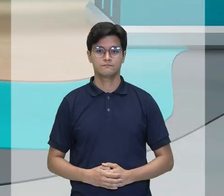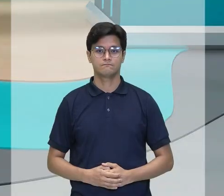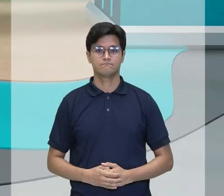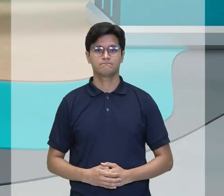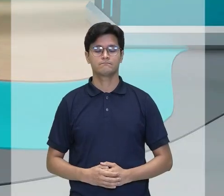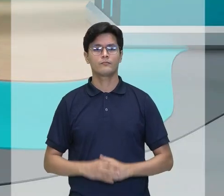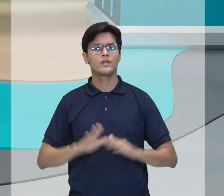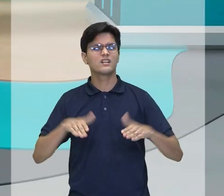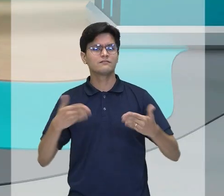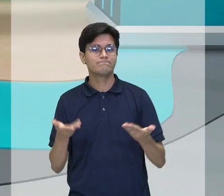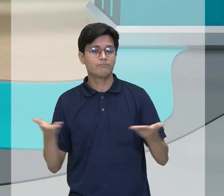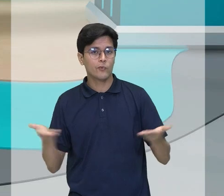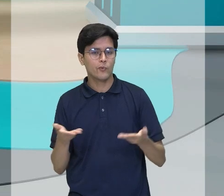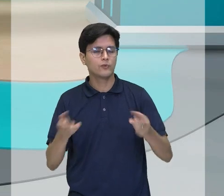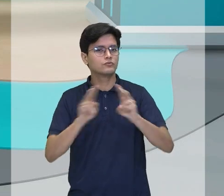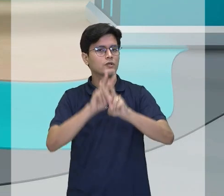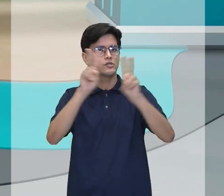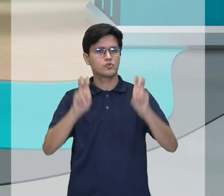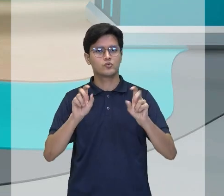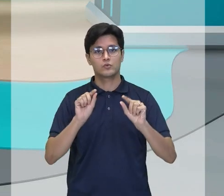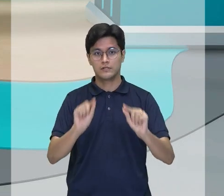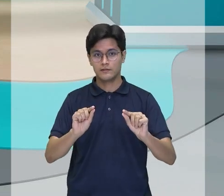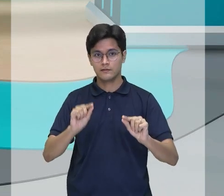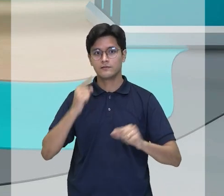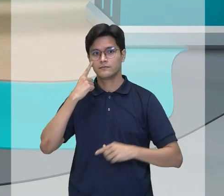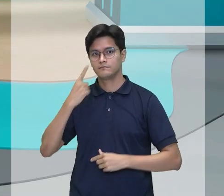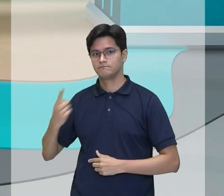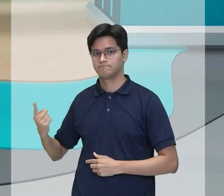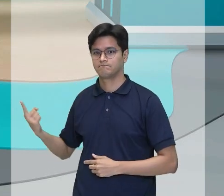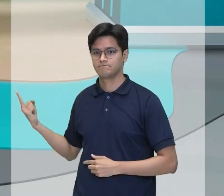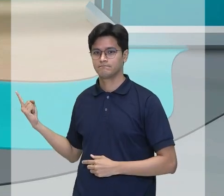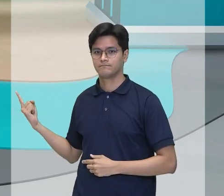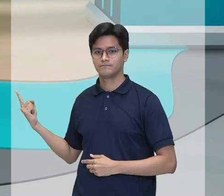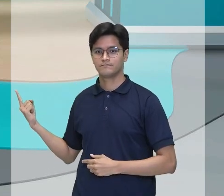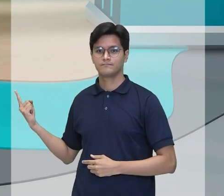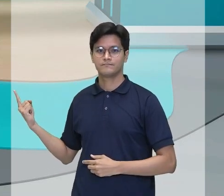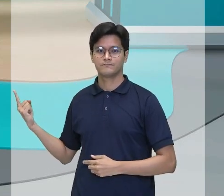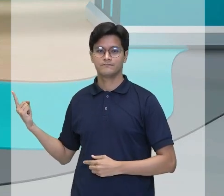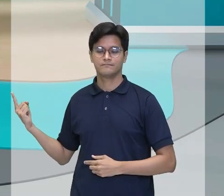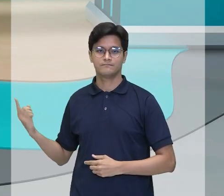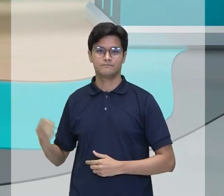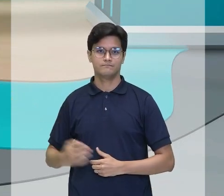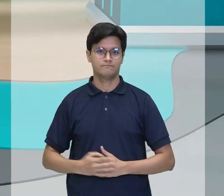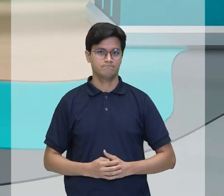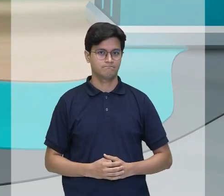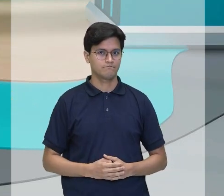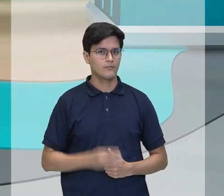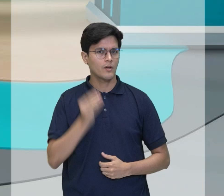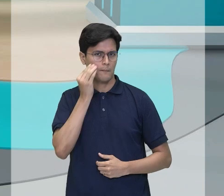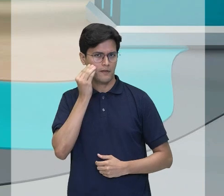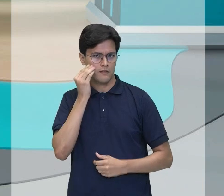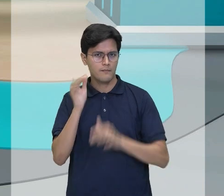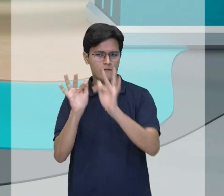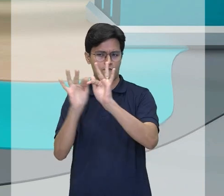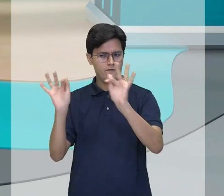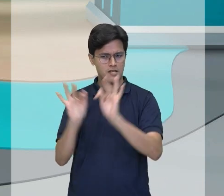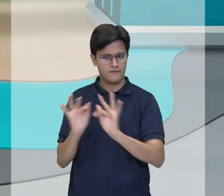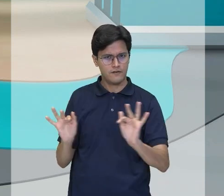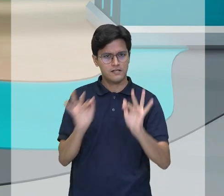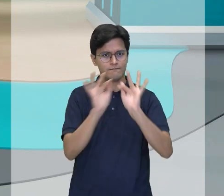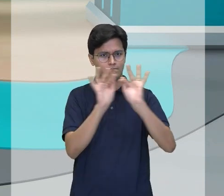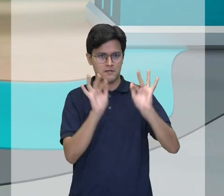Bem, o assunto da nossa aula é Object Pronouns. Observe aqui essas frases, ó. I